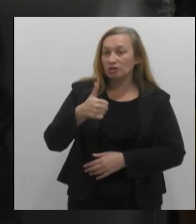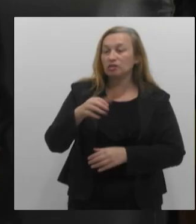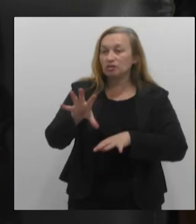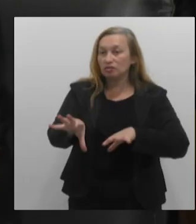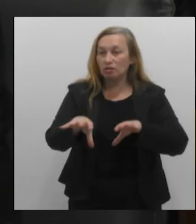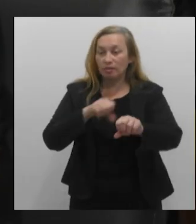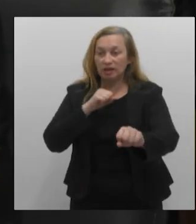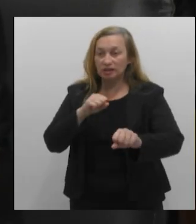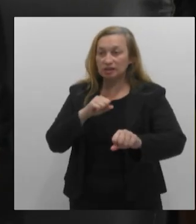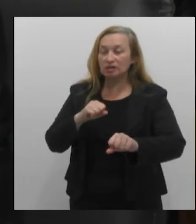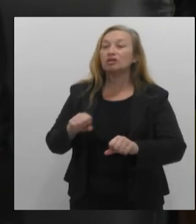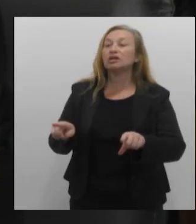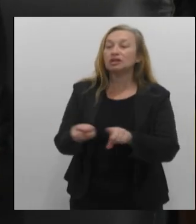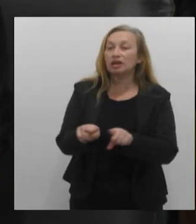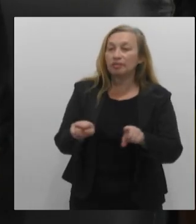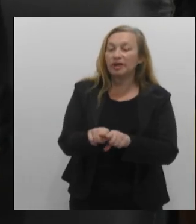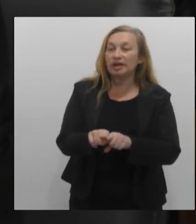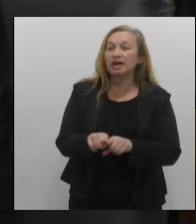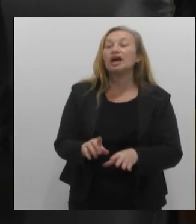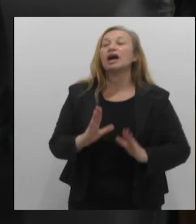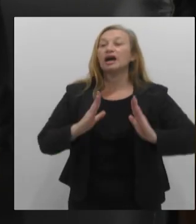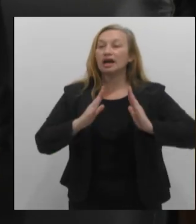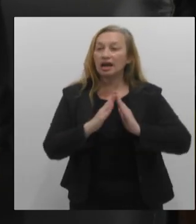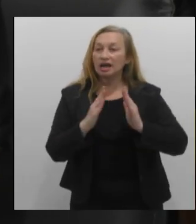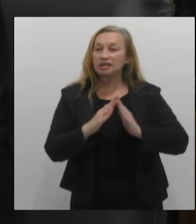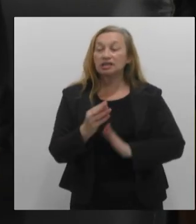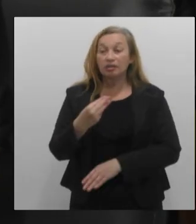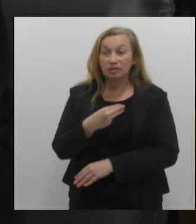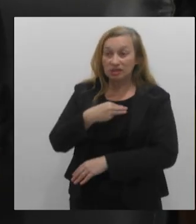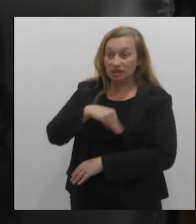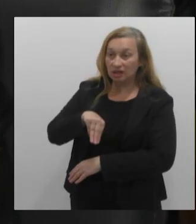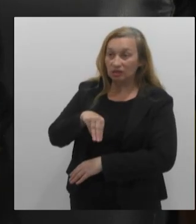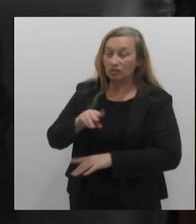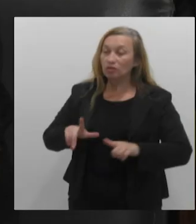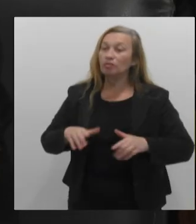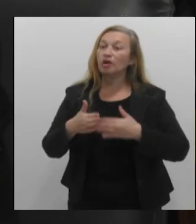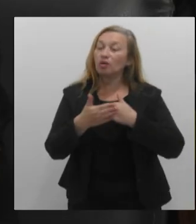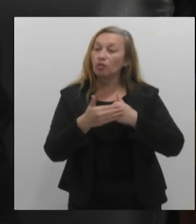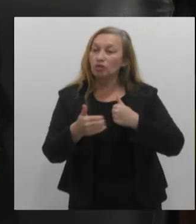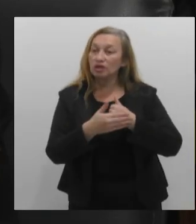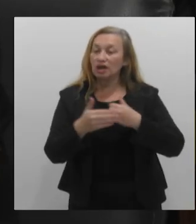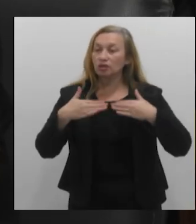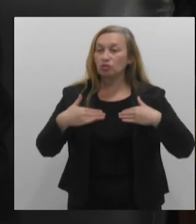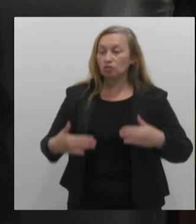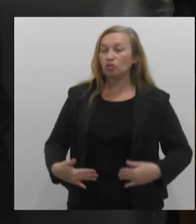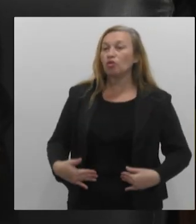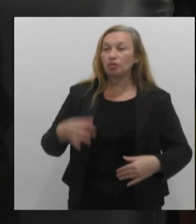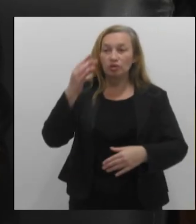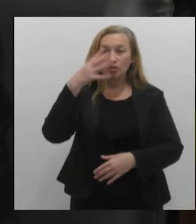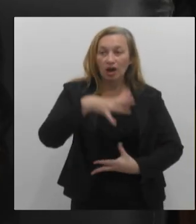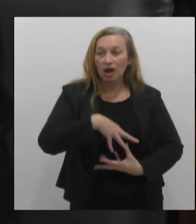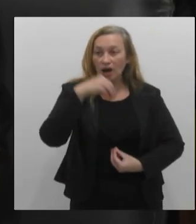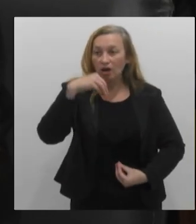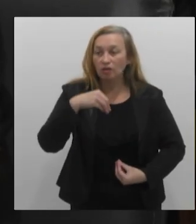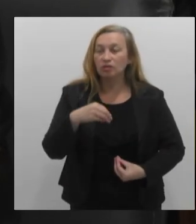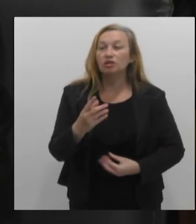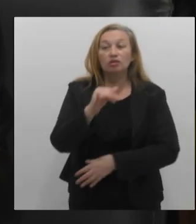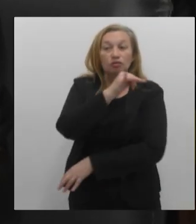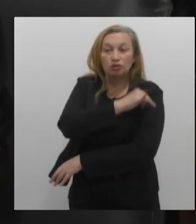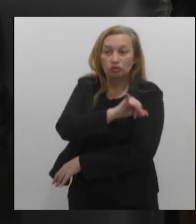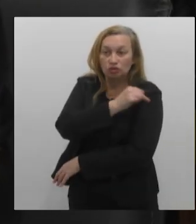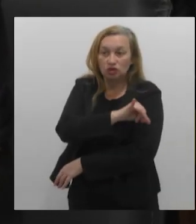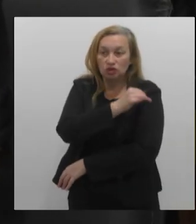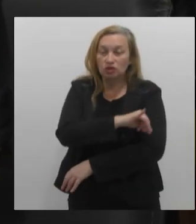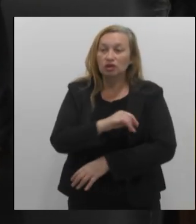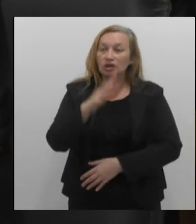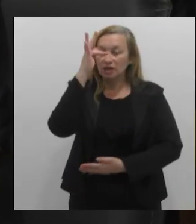Misericórdia, a ação eclesial foi sempre decisiva para o cuidado com o corpo e com a alma. Foi no Rio de Janeiro que